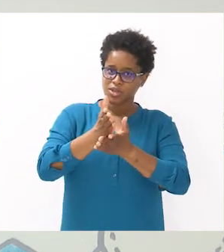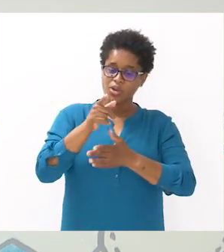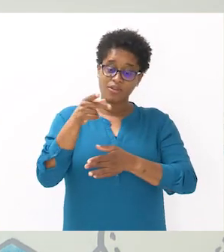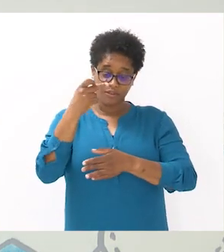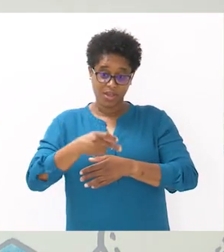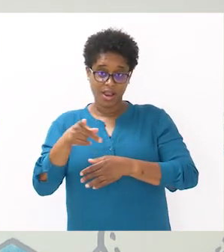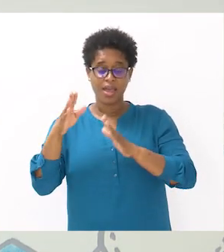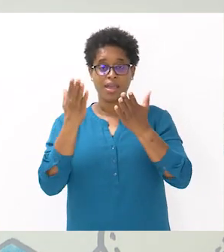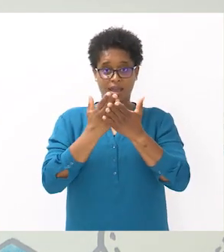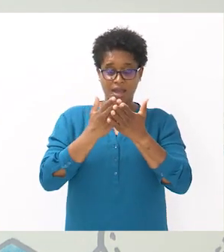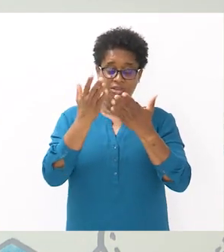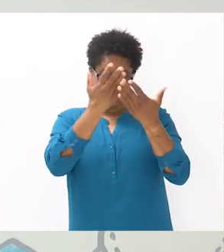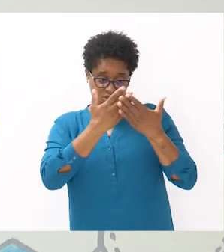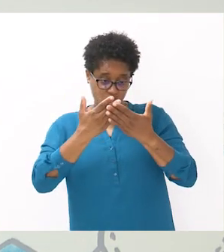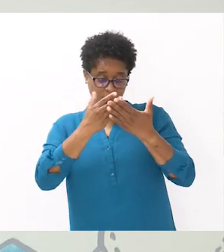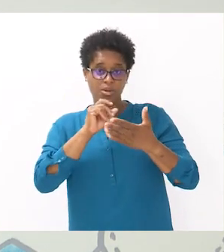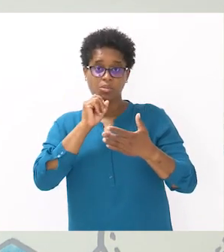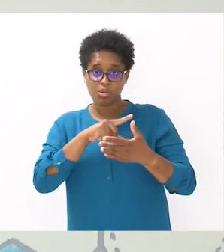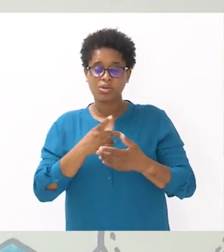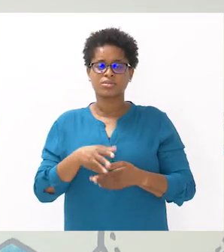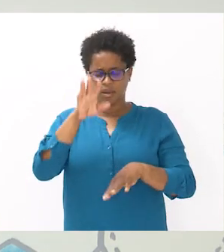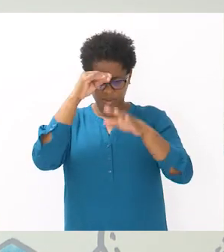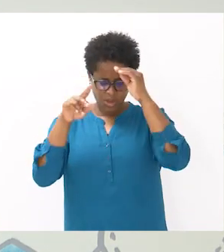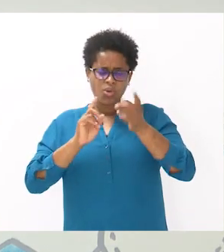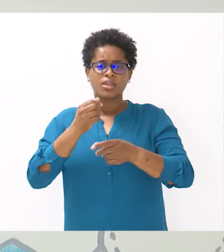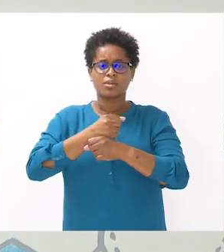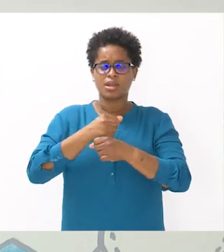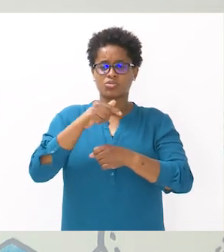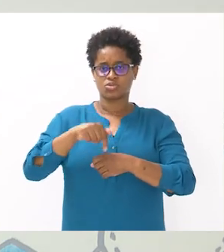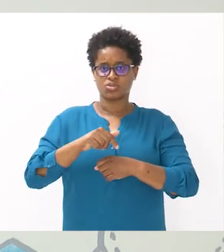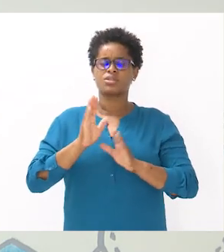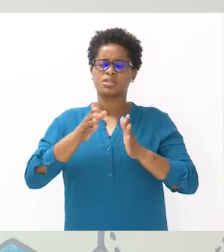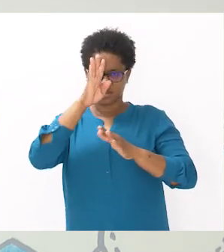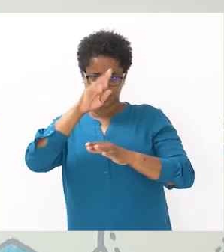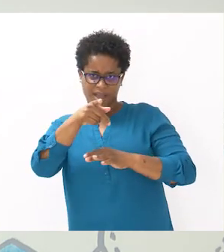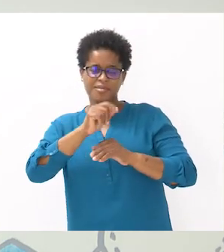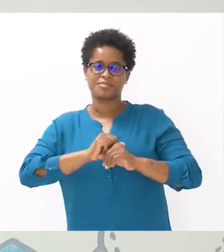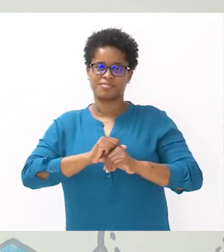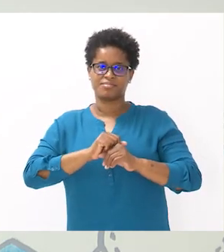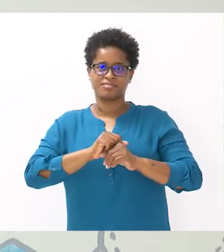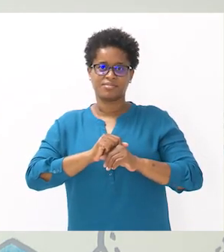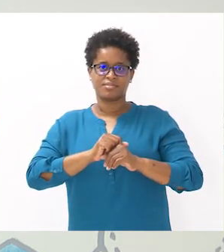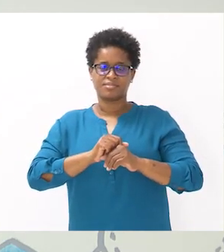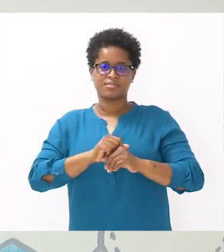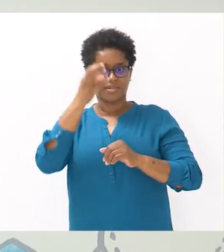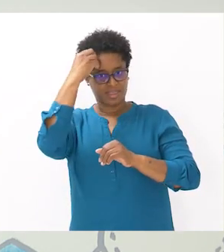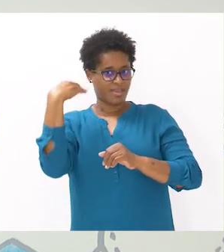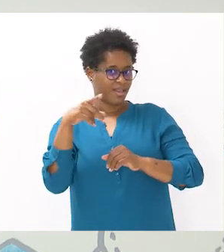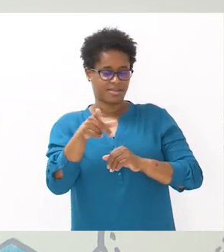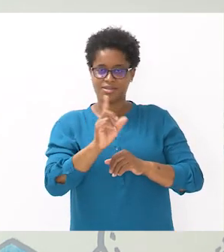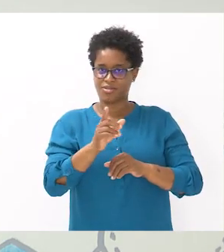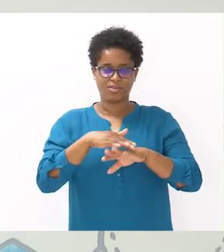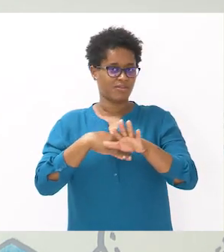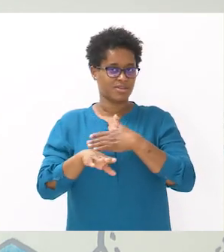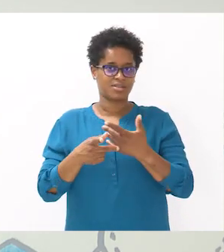casa a estudar para poderem consolidar o que vimos hoje. E já sabem, não se esqueçam de fazer